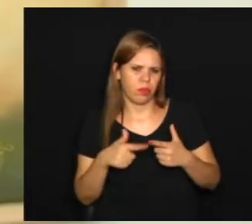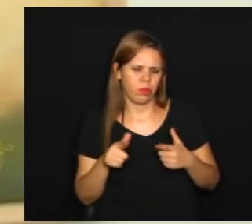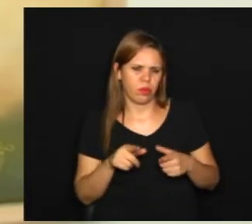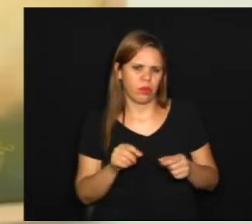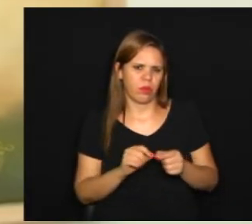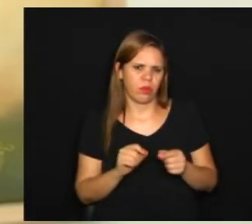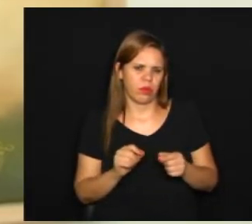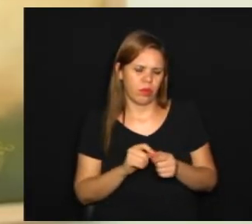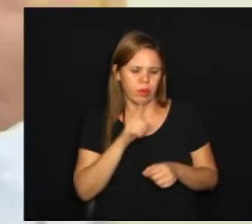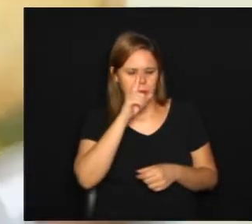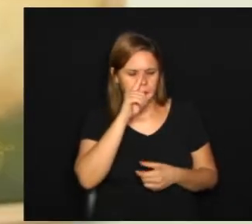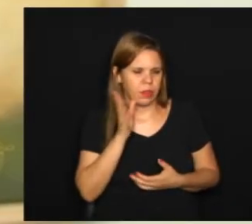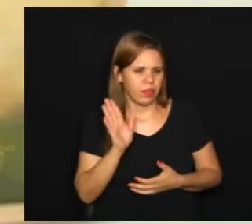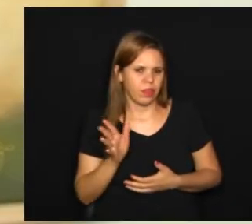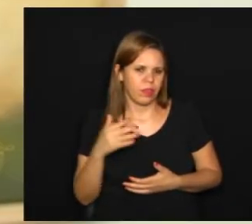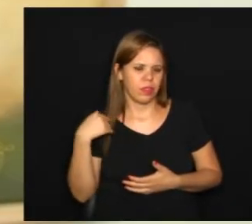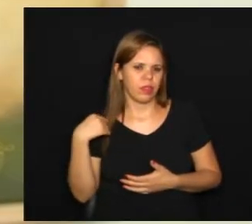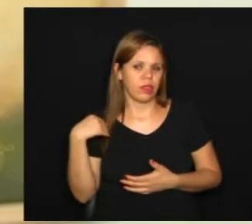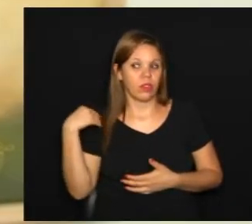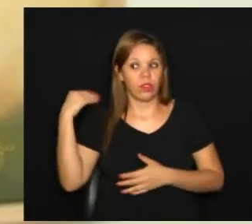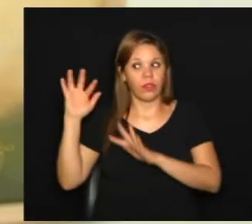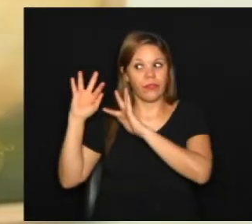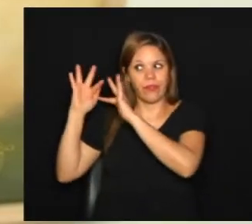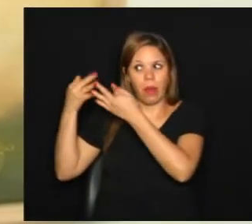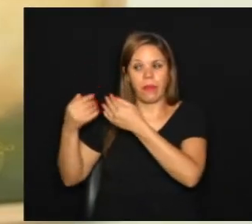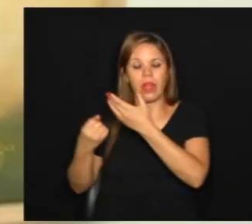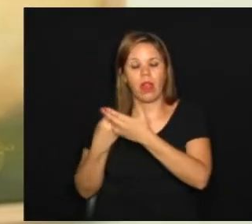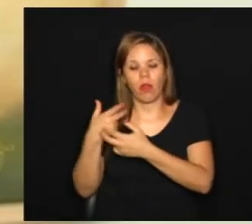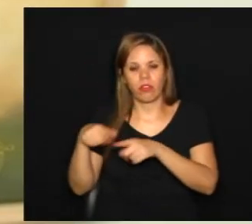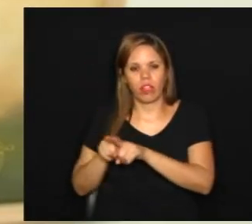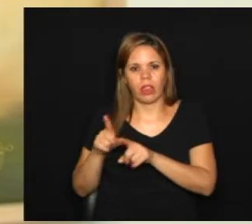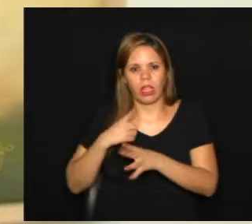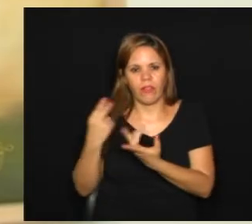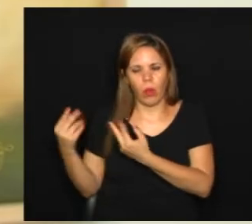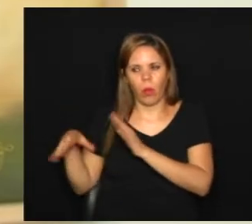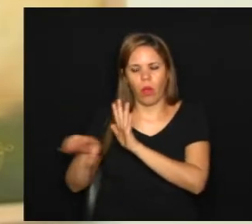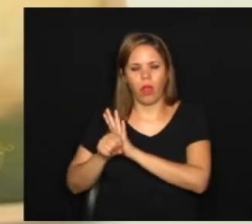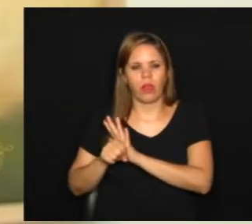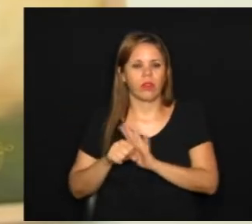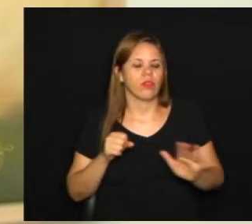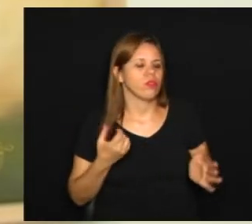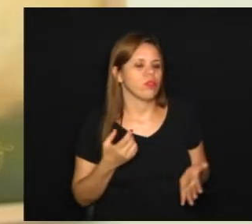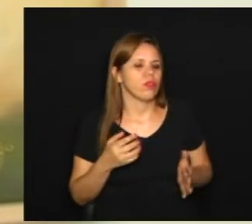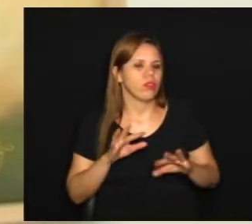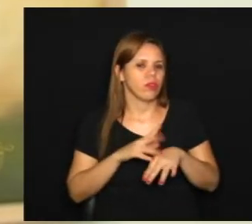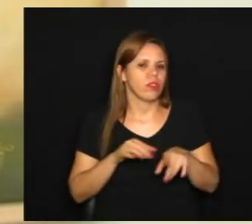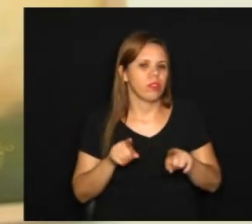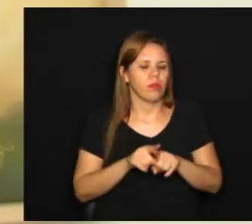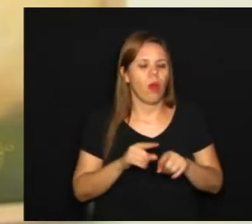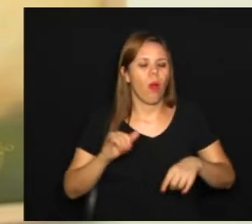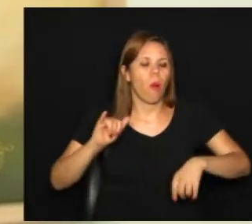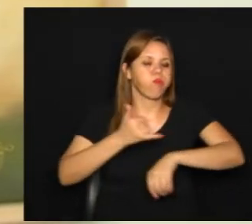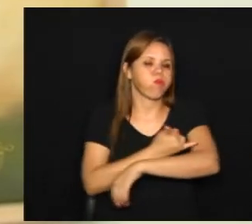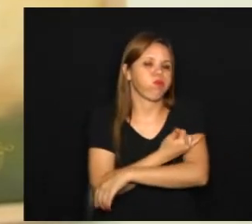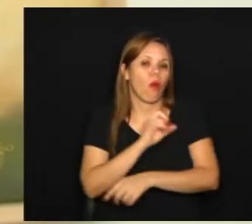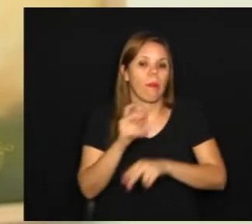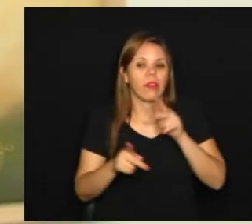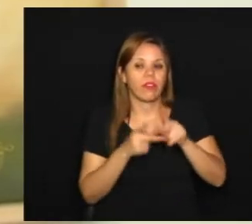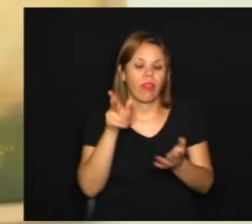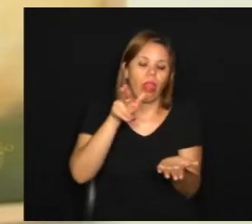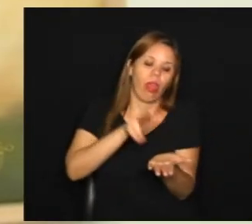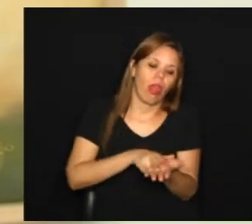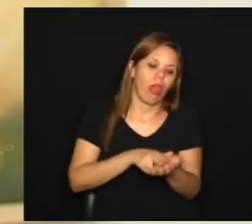como diabetes, pressão alta, pacientes com câncer, mulheres que usam